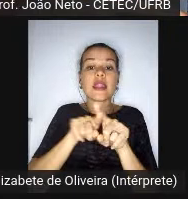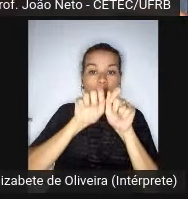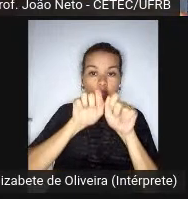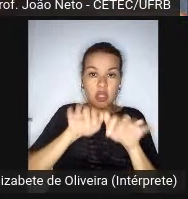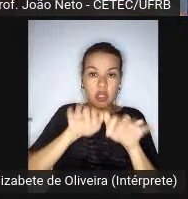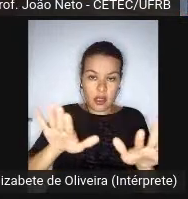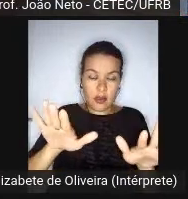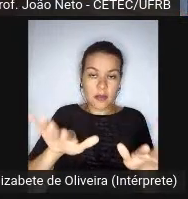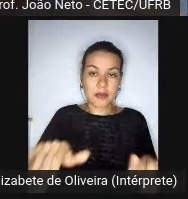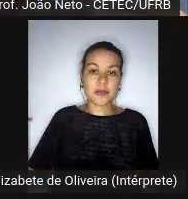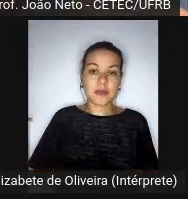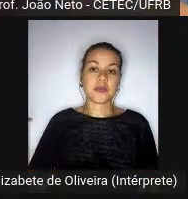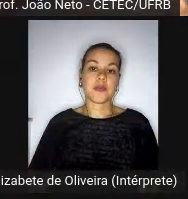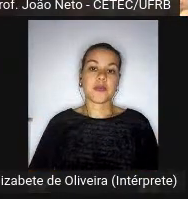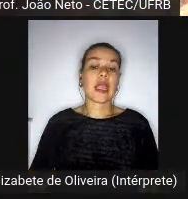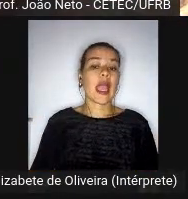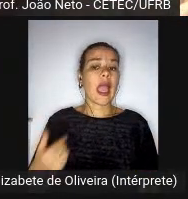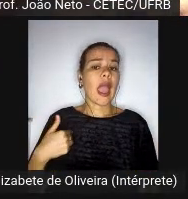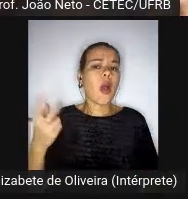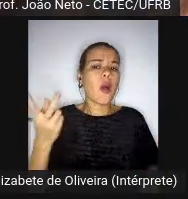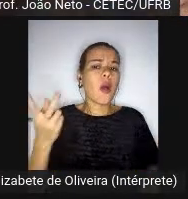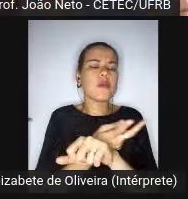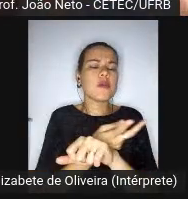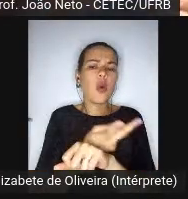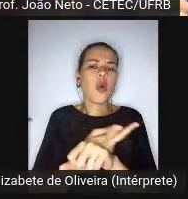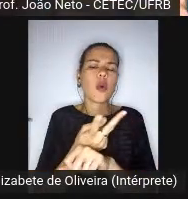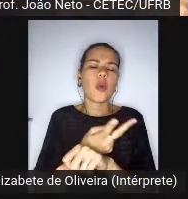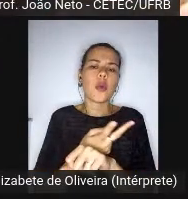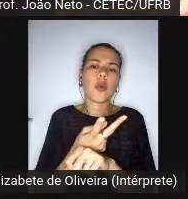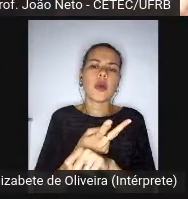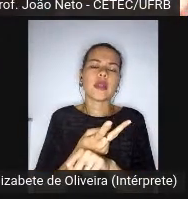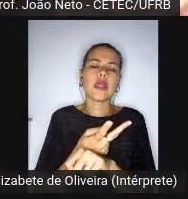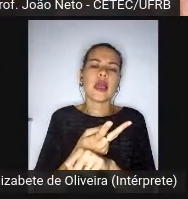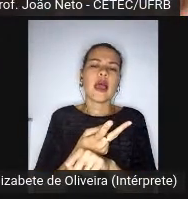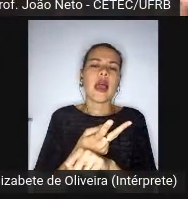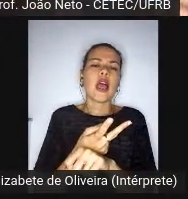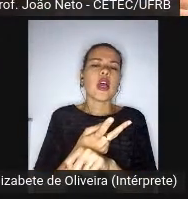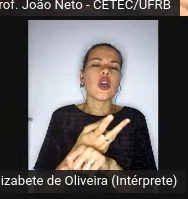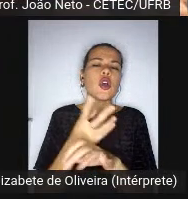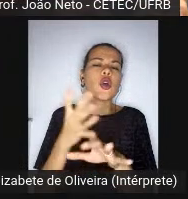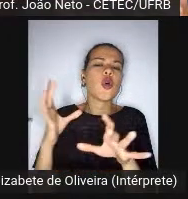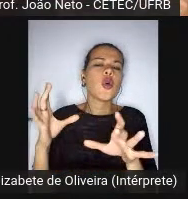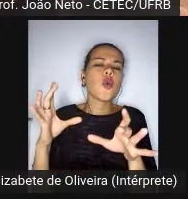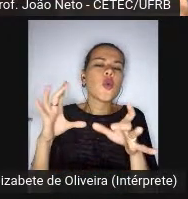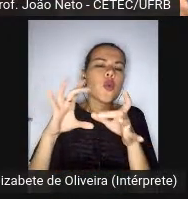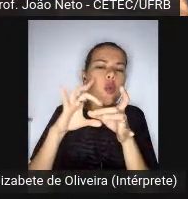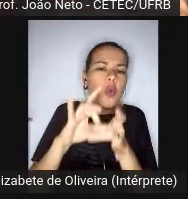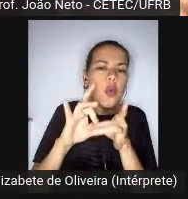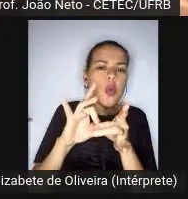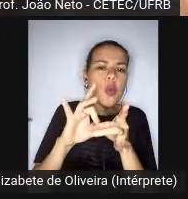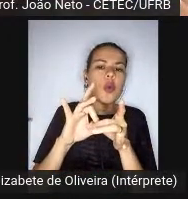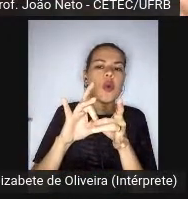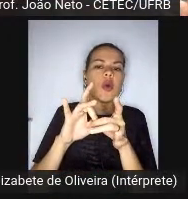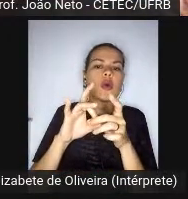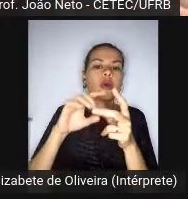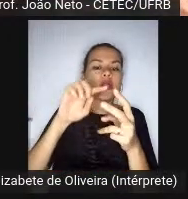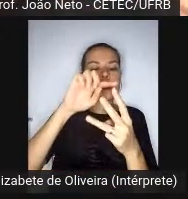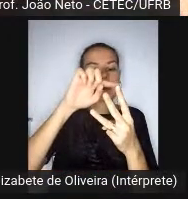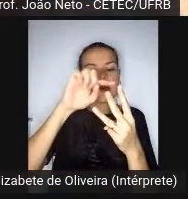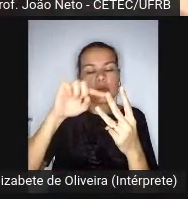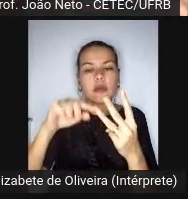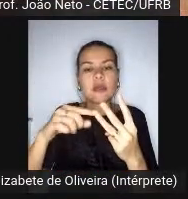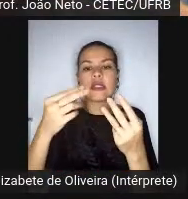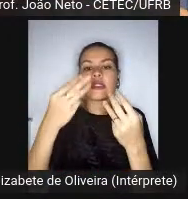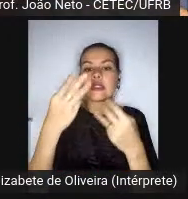tenho a eu busco é associar consolidar esses três pilares né da